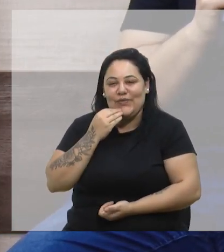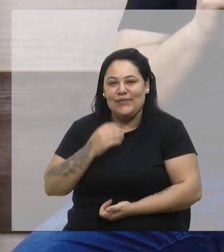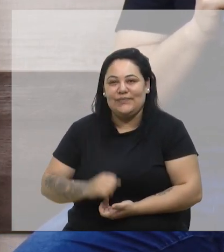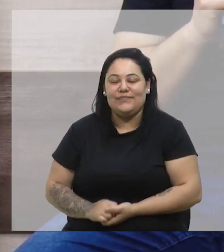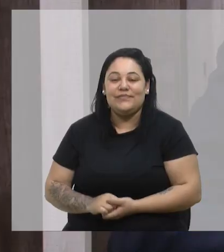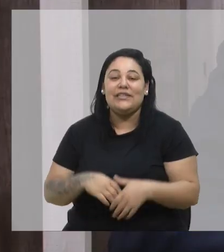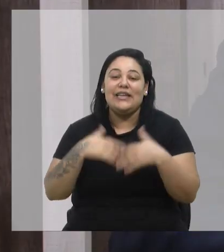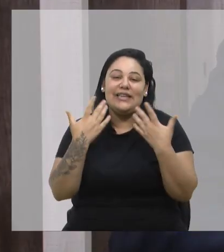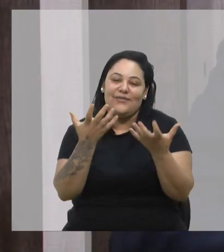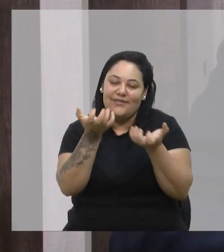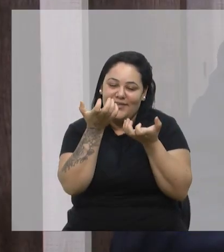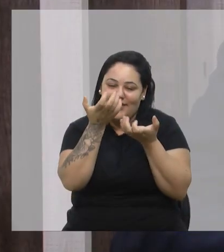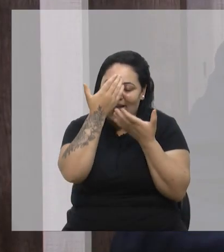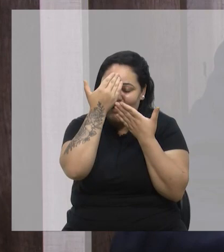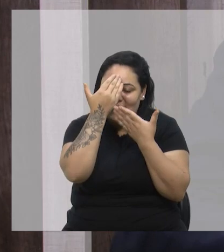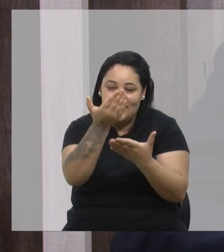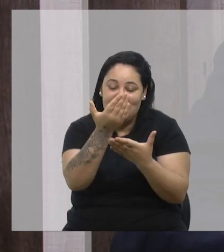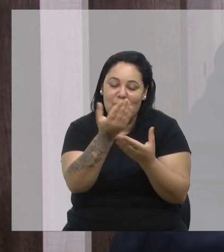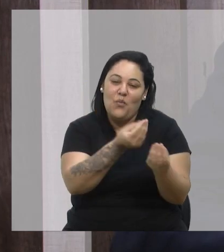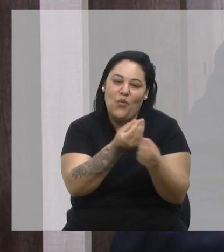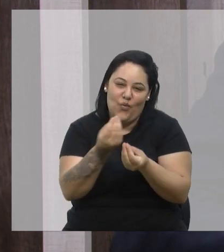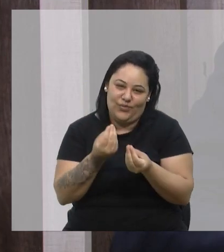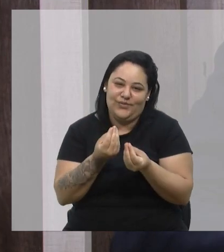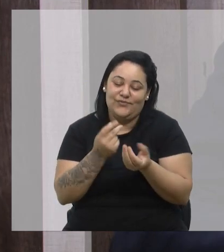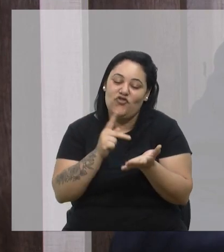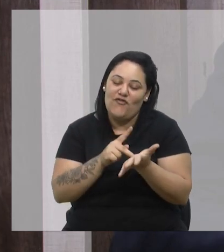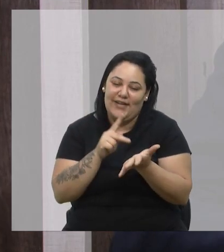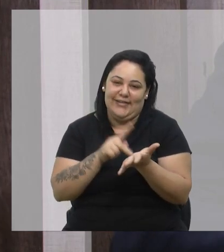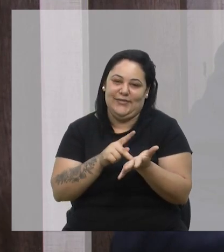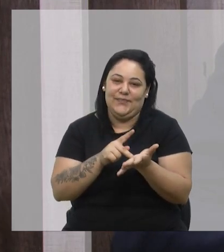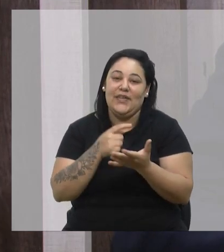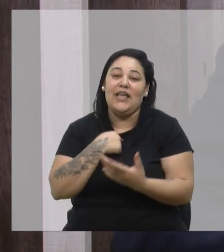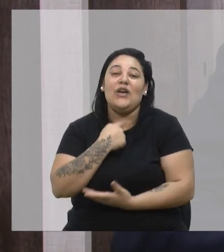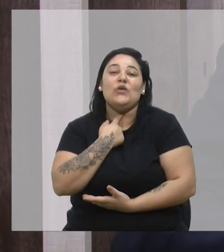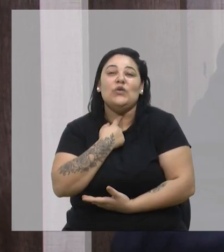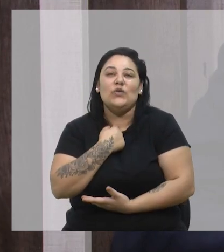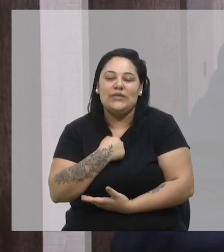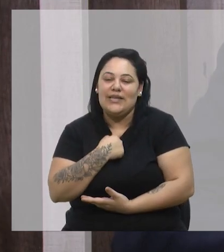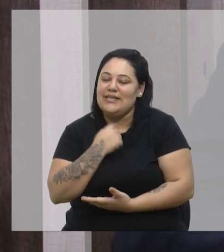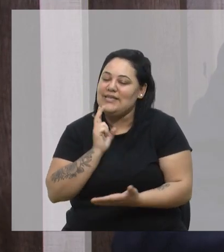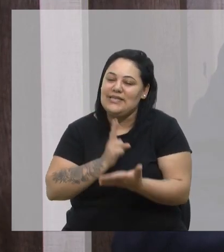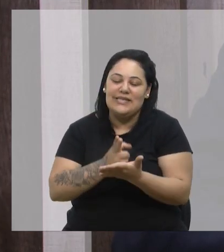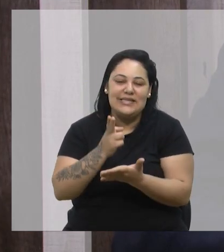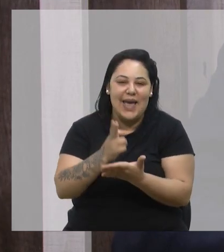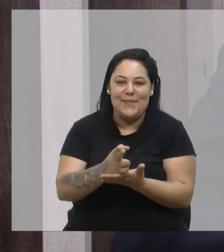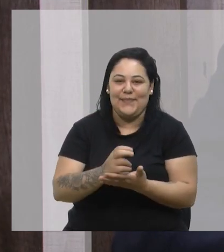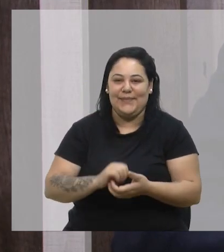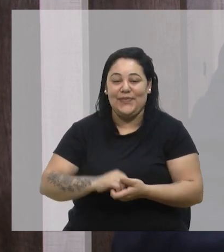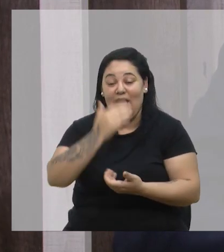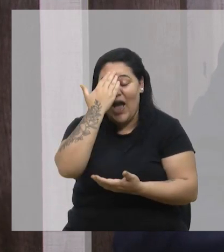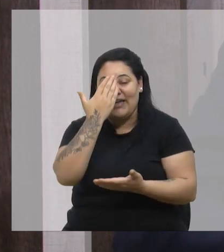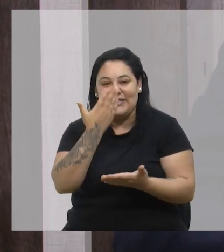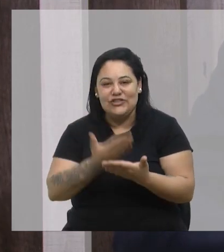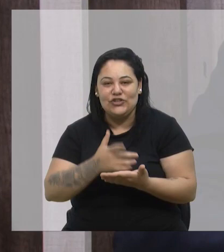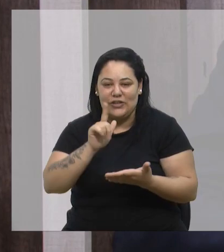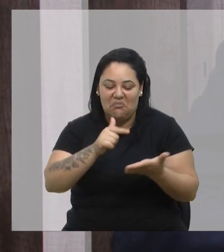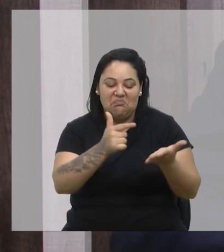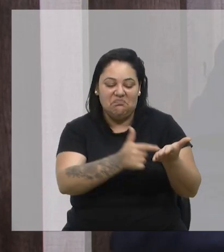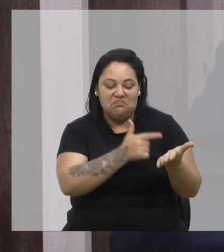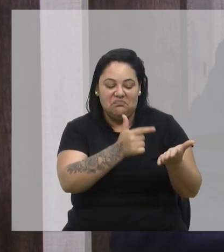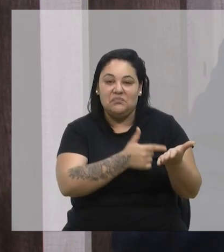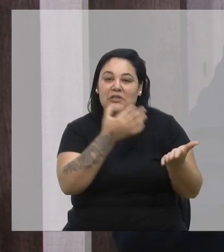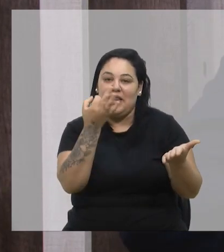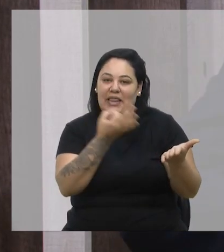mais trabalho por aí. Claro. Então, eu quero agradecer imensamente a vocês mesmo. Obrigado. Gostei, como sempre. A gente que agradece